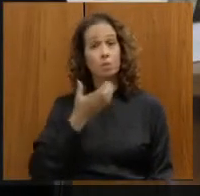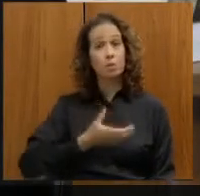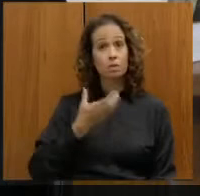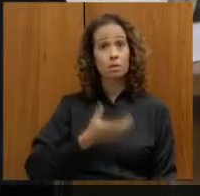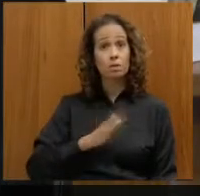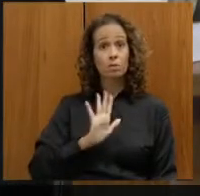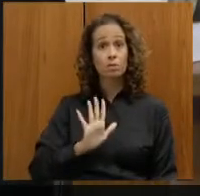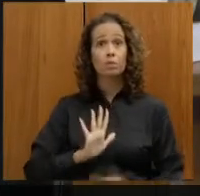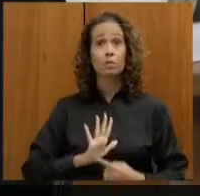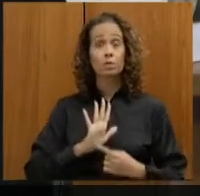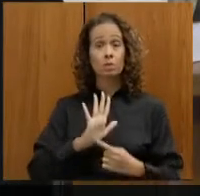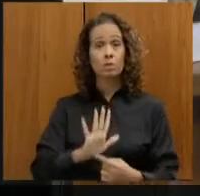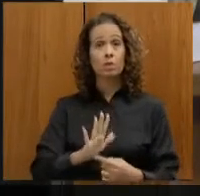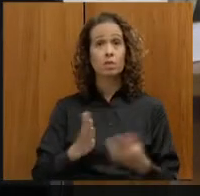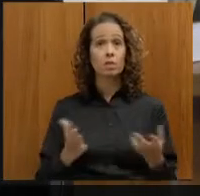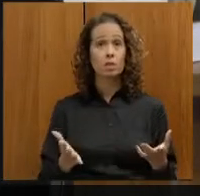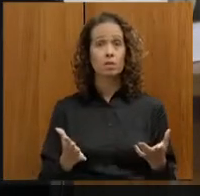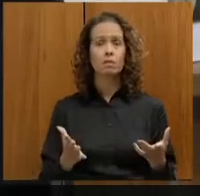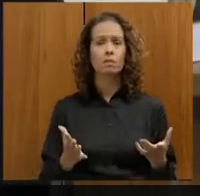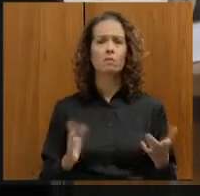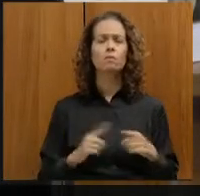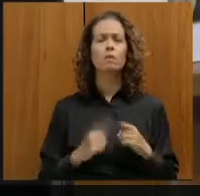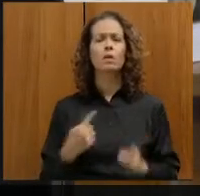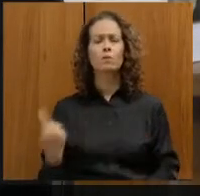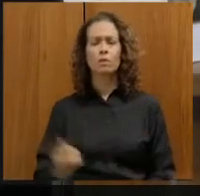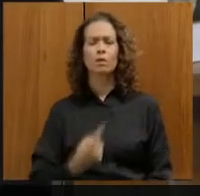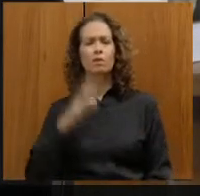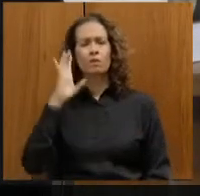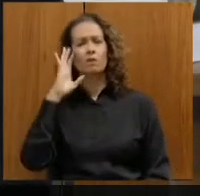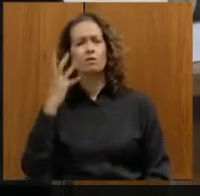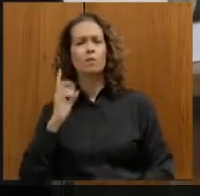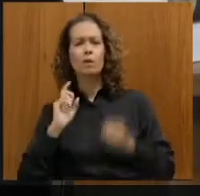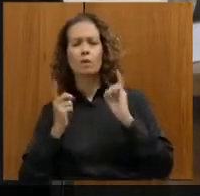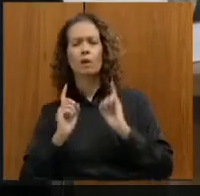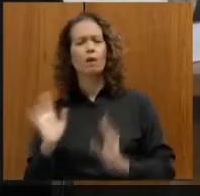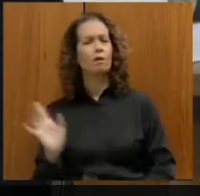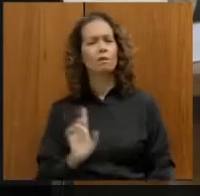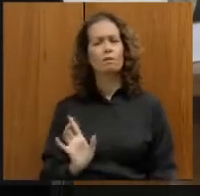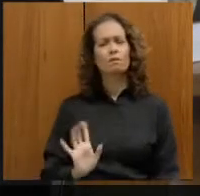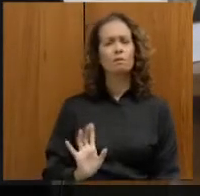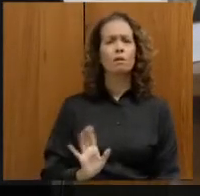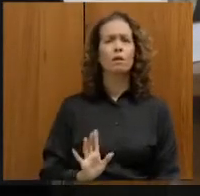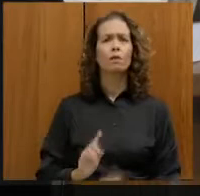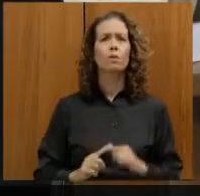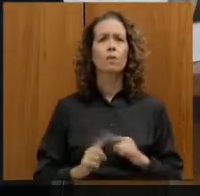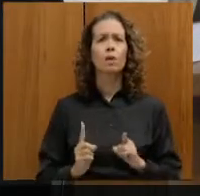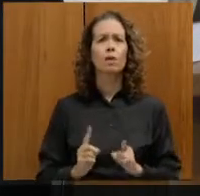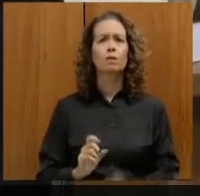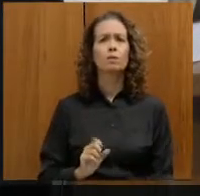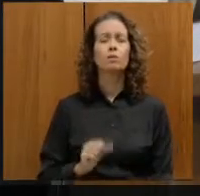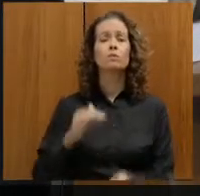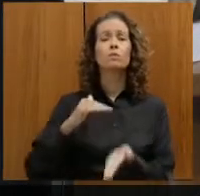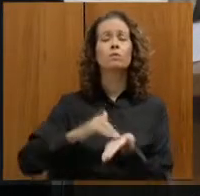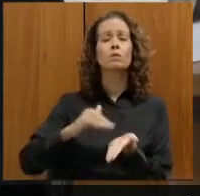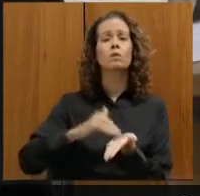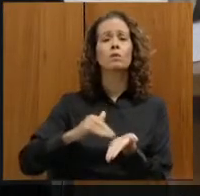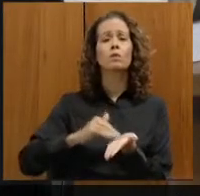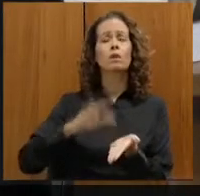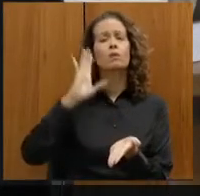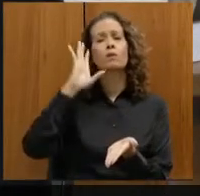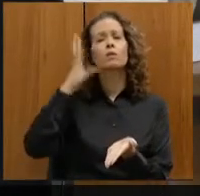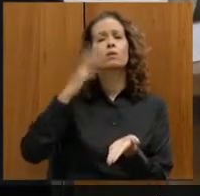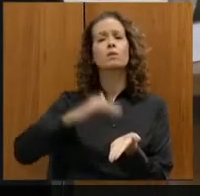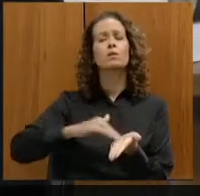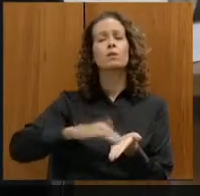apresentado de forma É mas não somos nós que definimos a reunião a reunião é definida pelo subsecretário pelo secretário